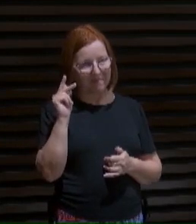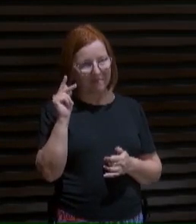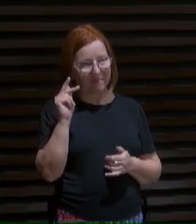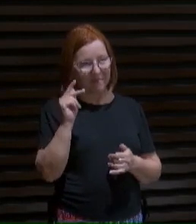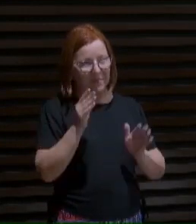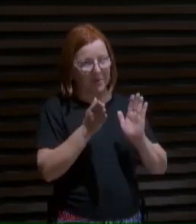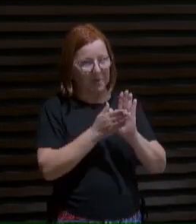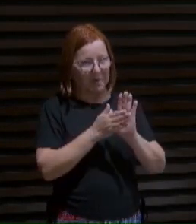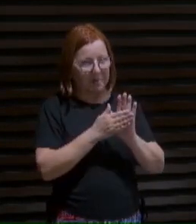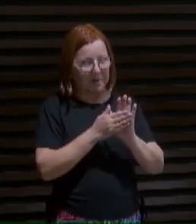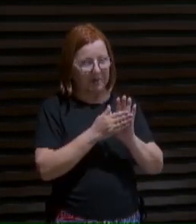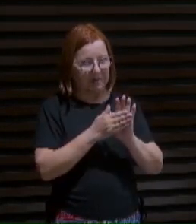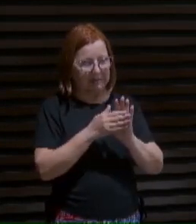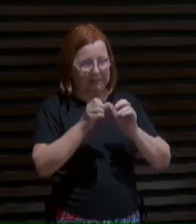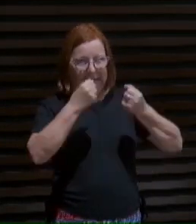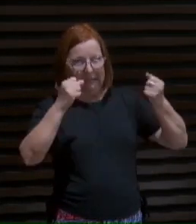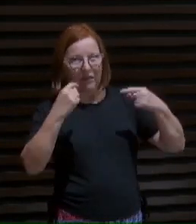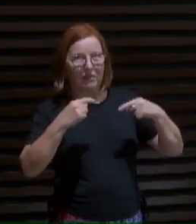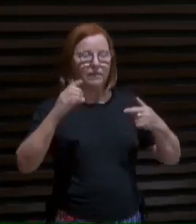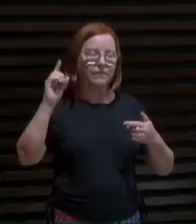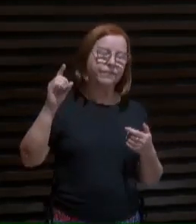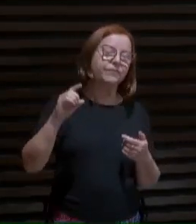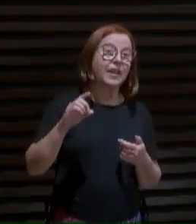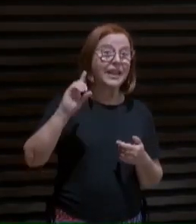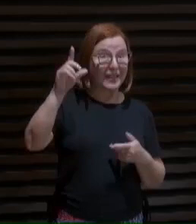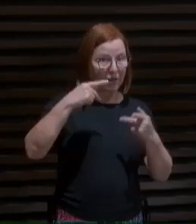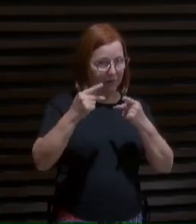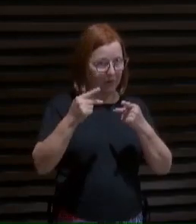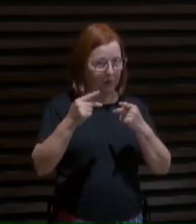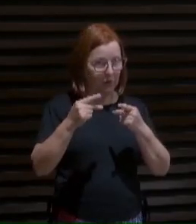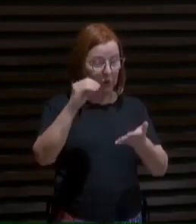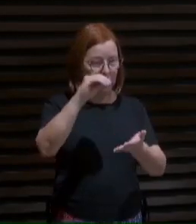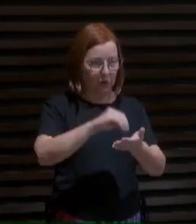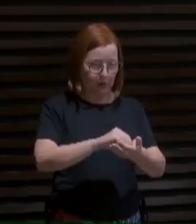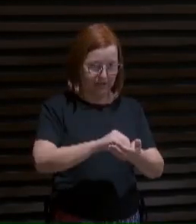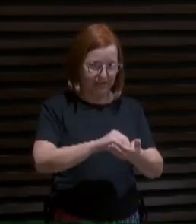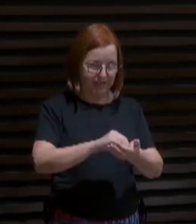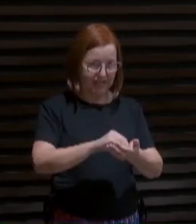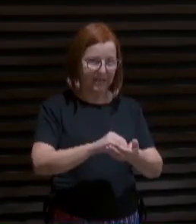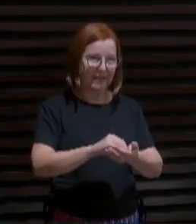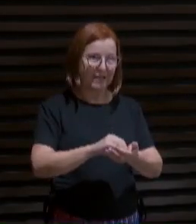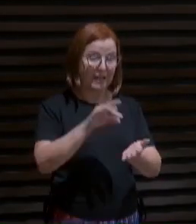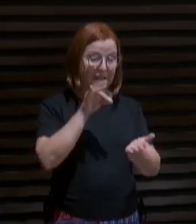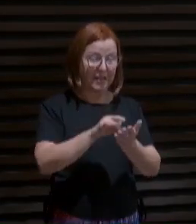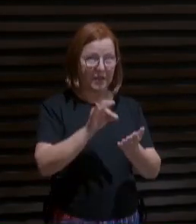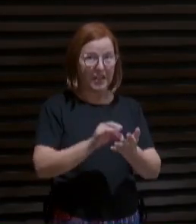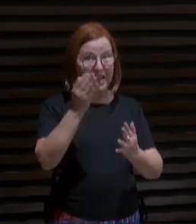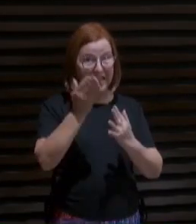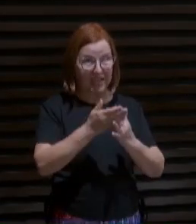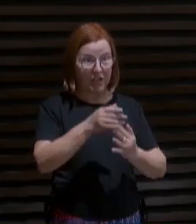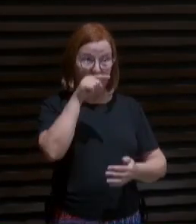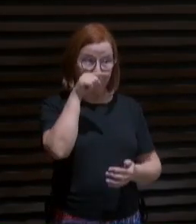de rebeldia, e ele diz: porém inimizade entre ti, serpente, e